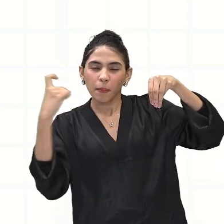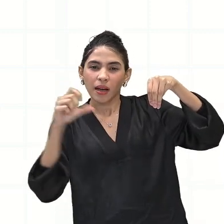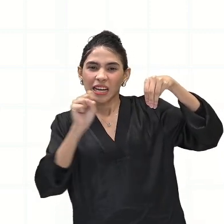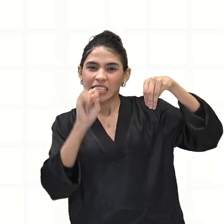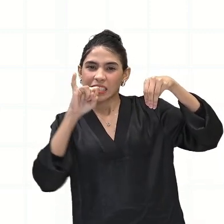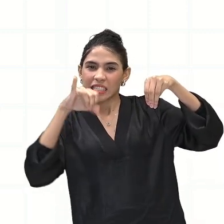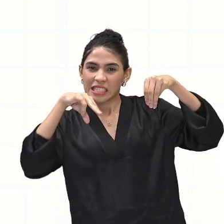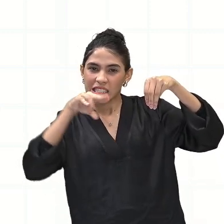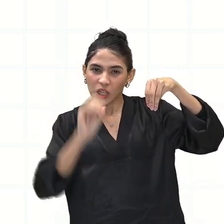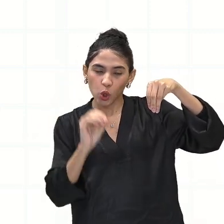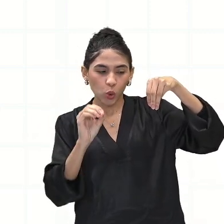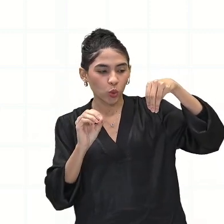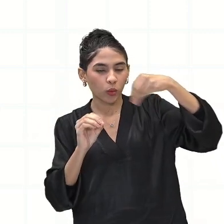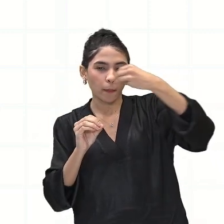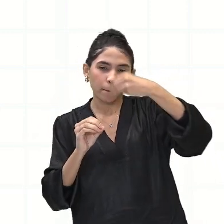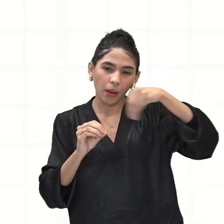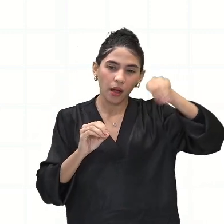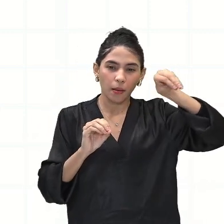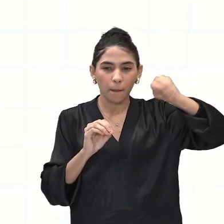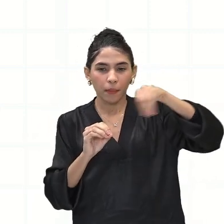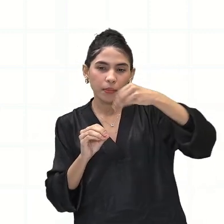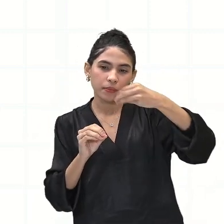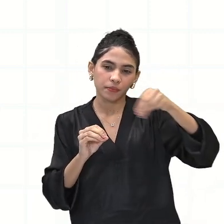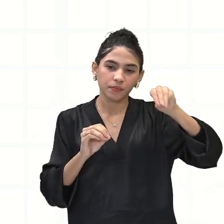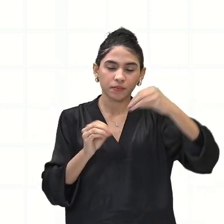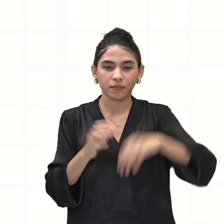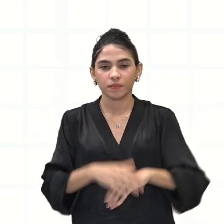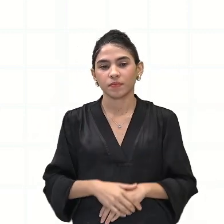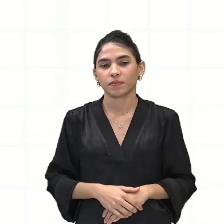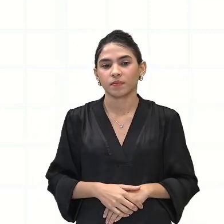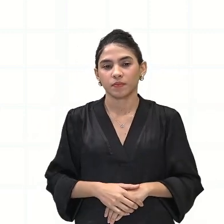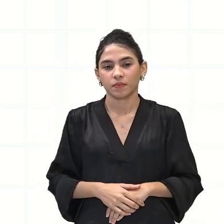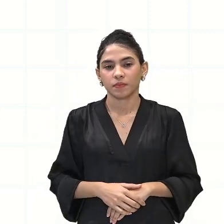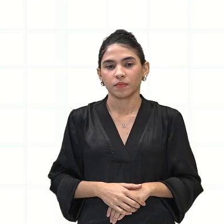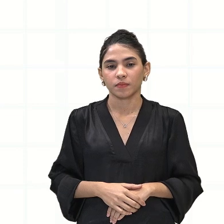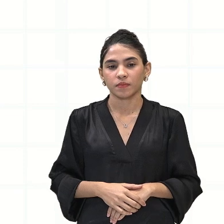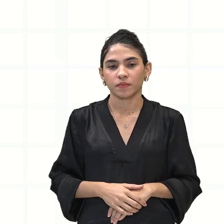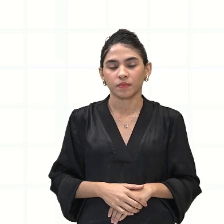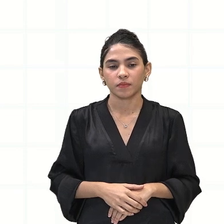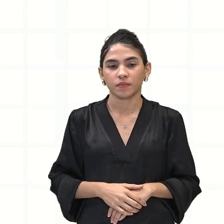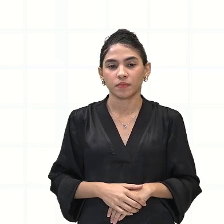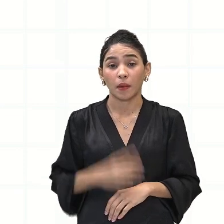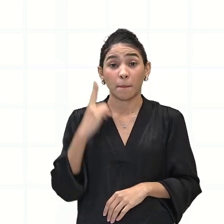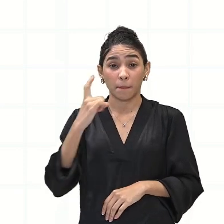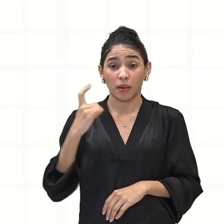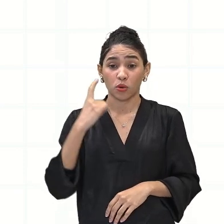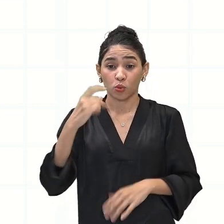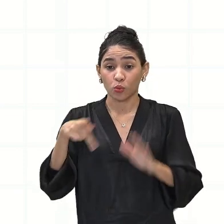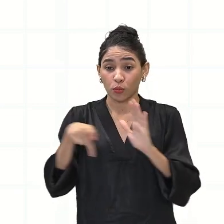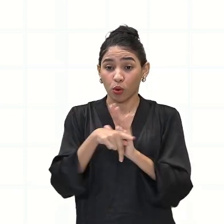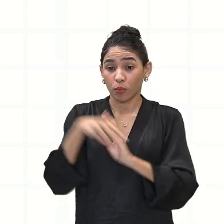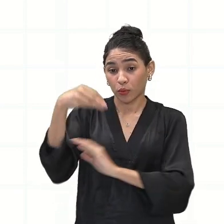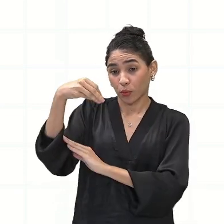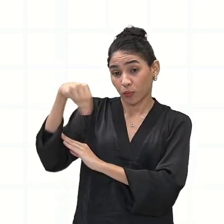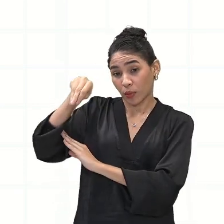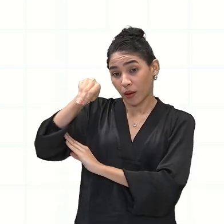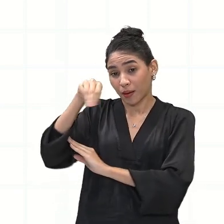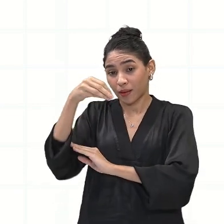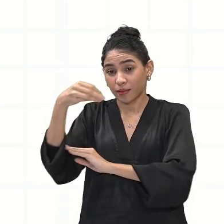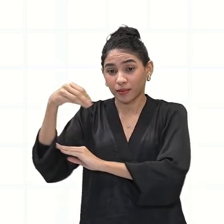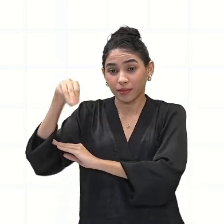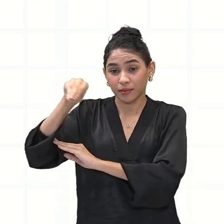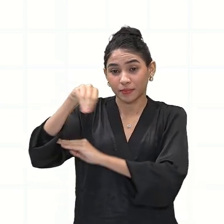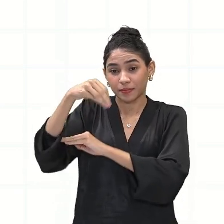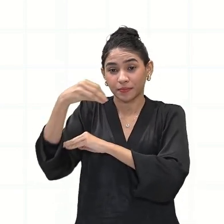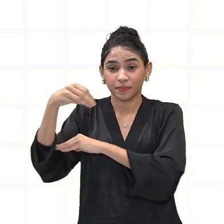toda a cidade, se ela for pequena, você ouviu o delendem, glen, glen, glen, glen, se a gente for falar rápido,